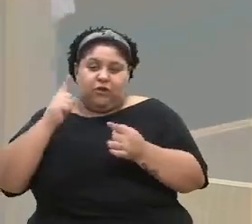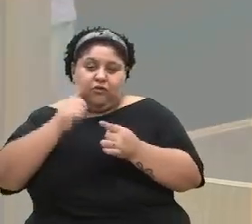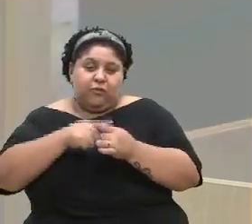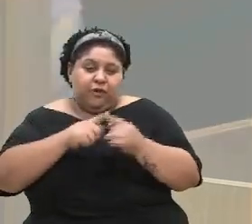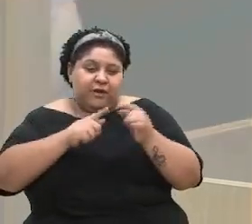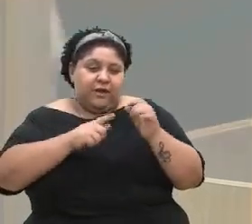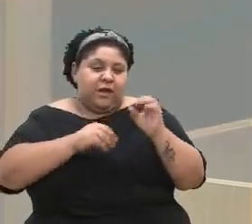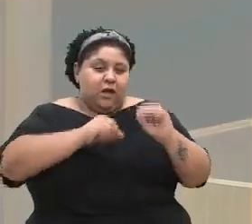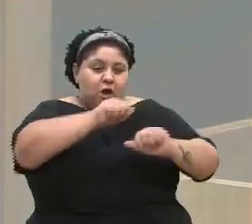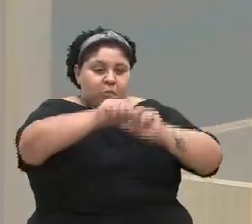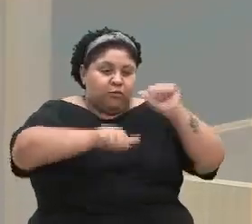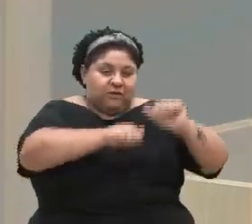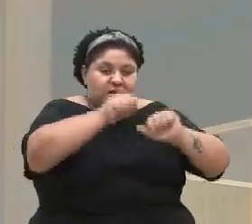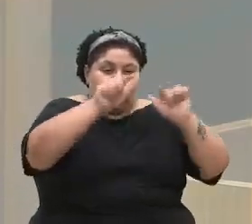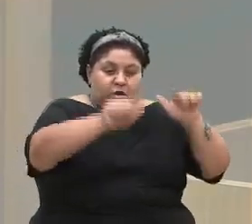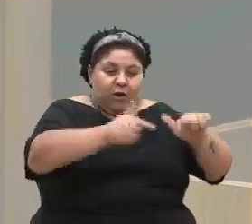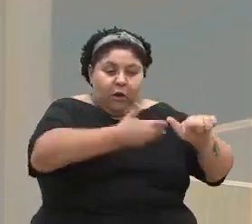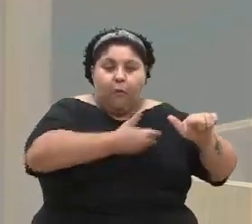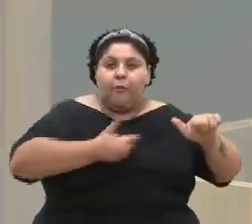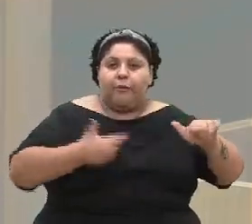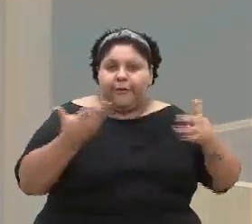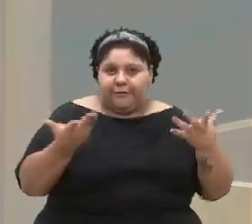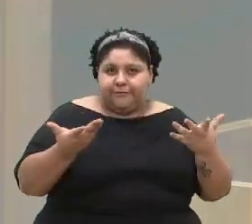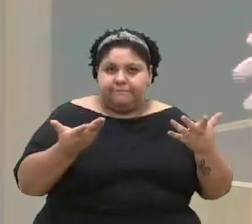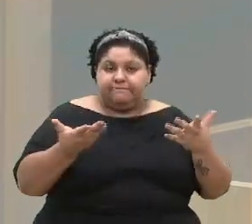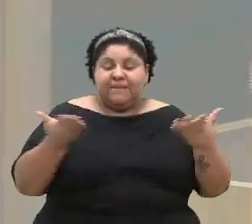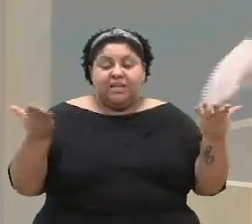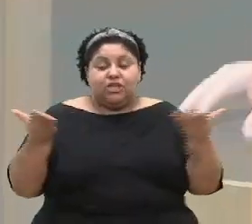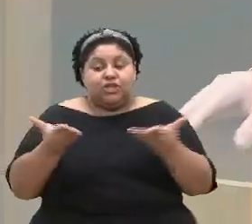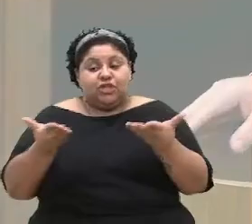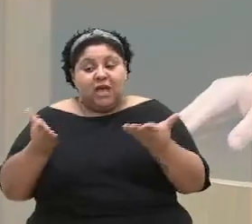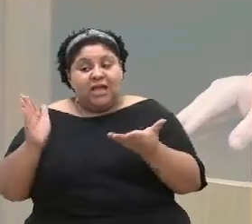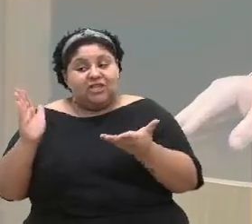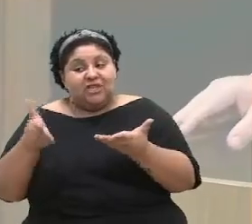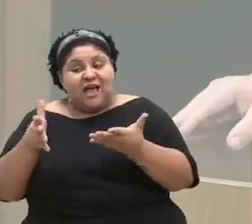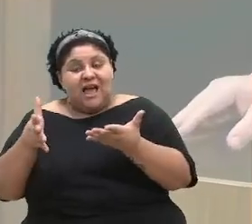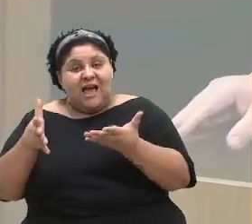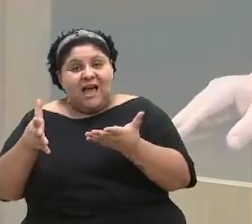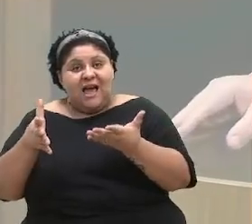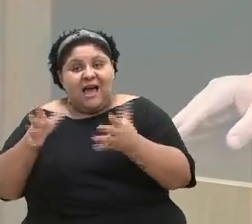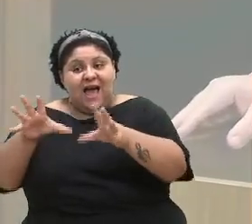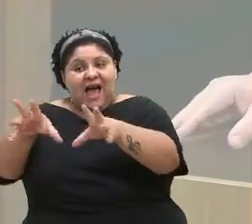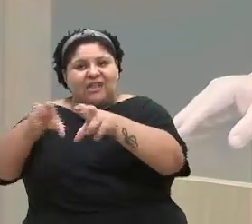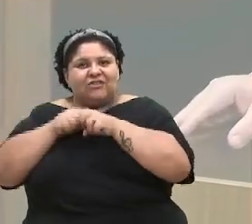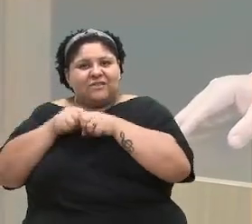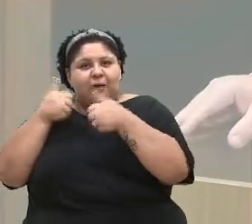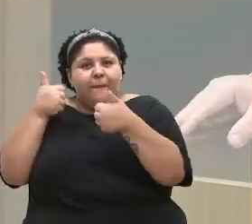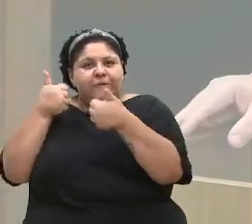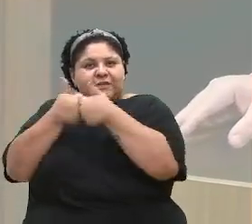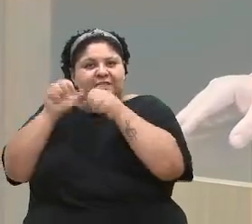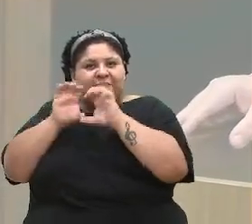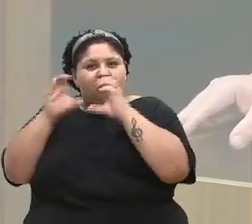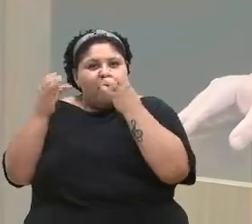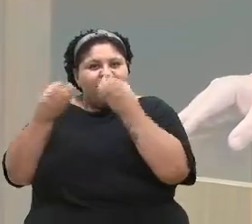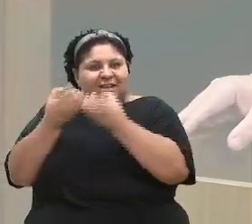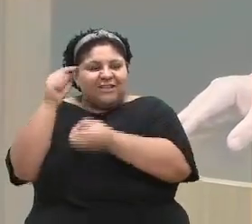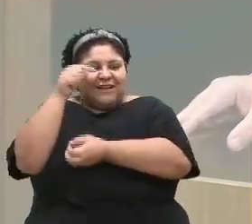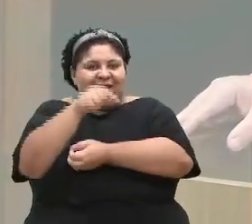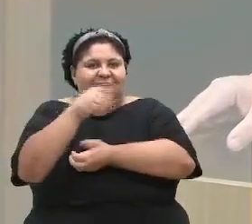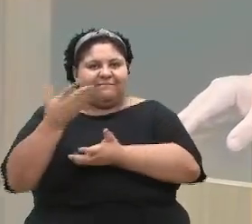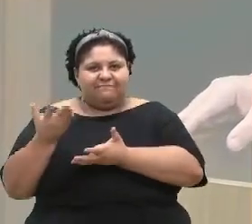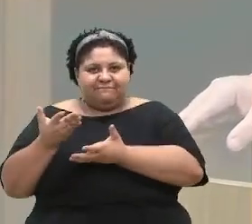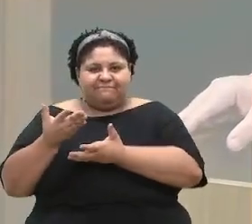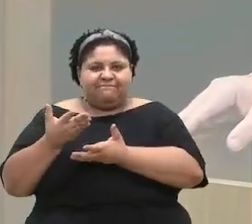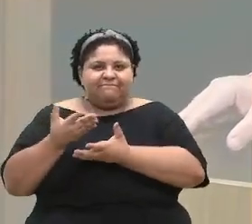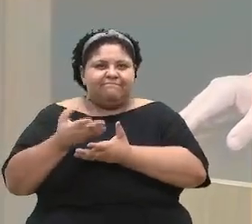aproxima, vamos dizer assim, a comunidade daquela área. Nos Estados Unidos tem